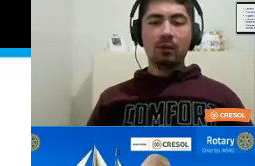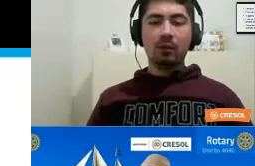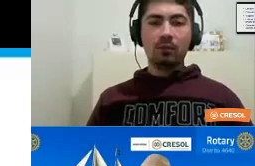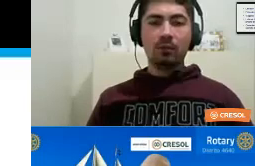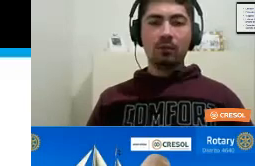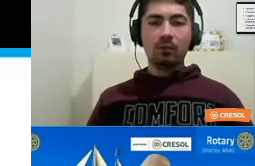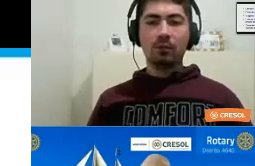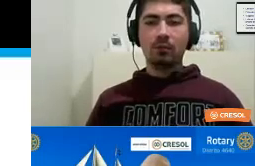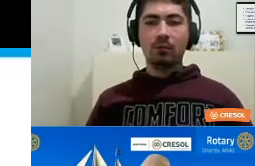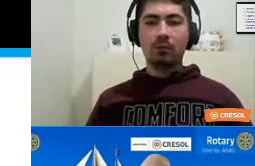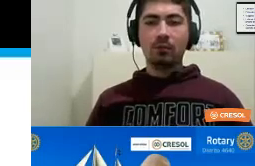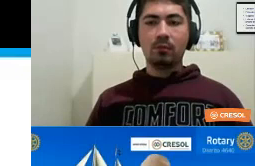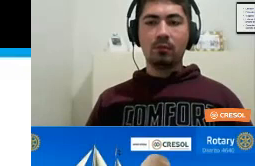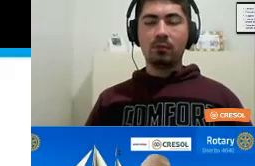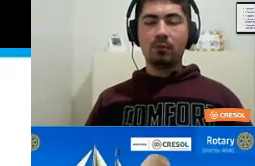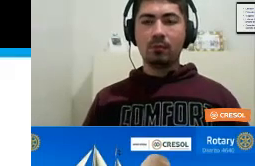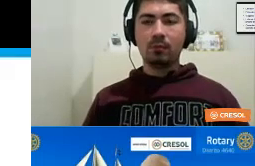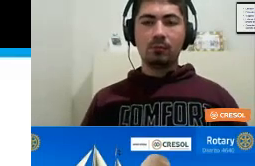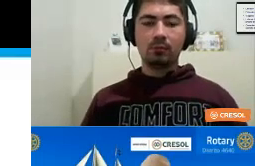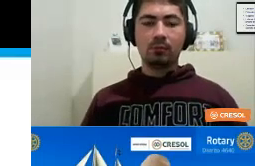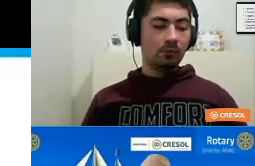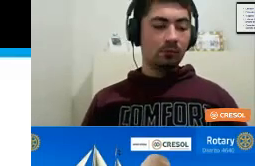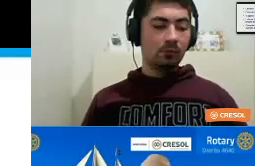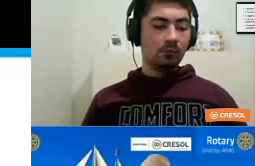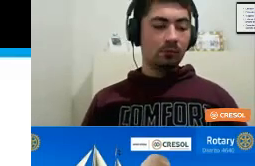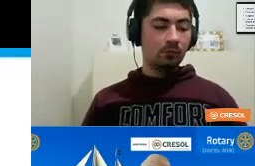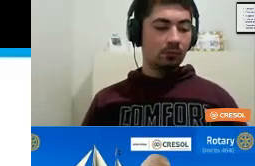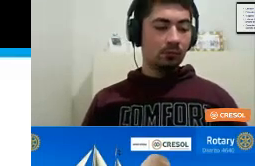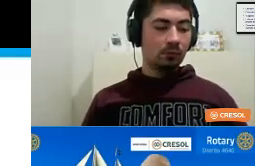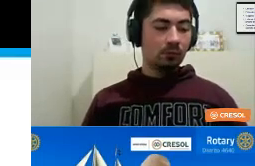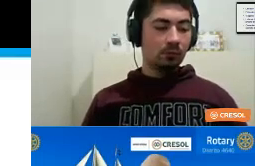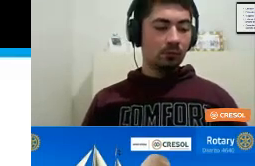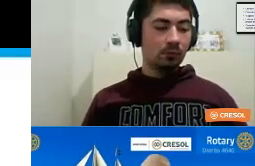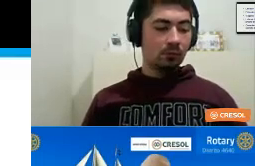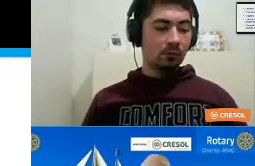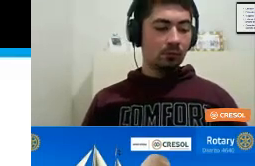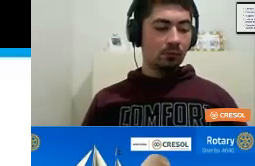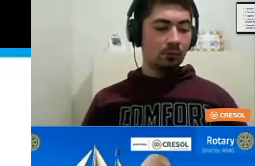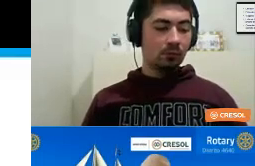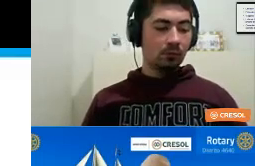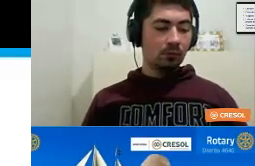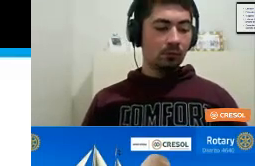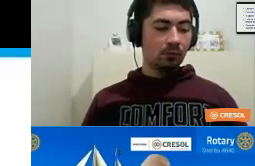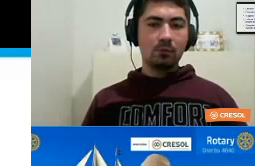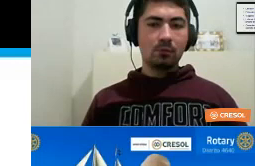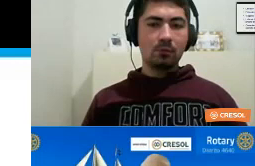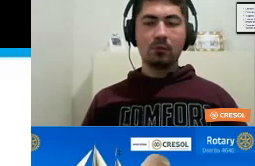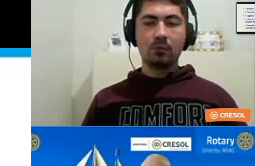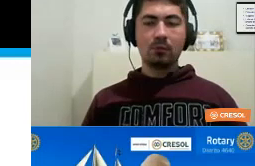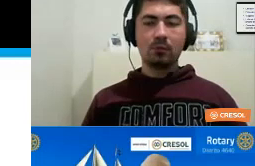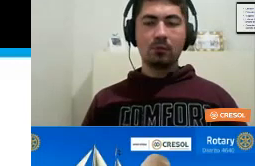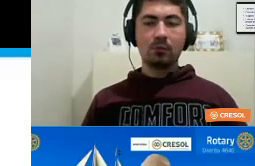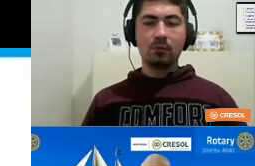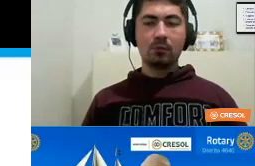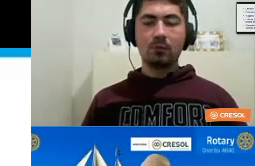lá olhando a parede. E aí eu falei para ele que o meu maior sonho era ter um parceiro internacional.